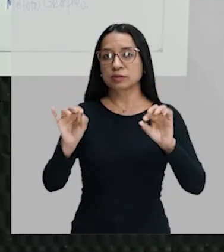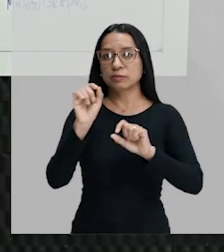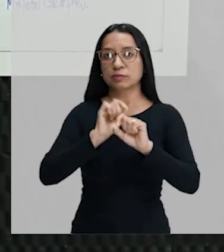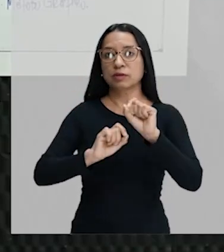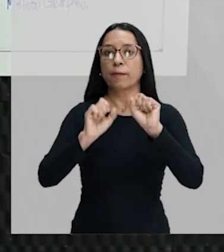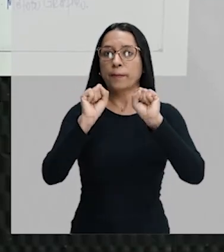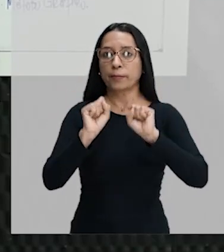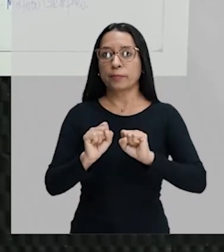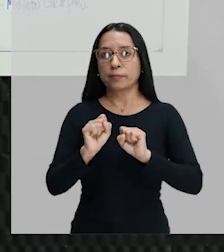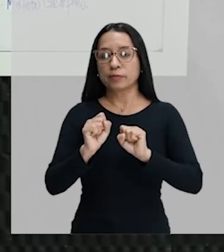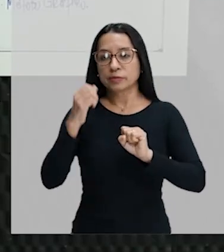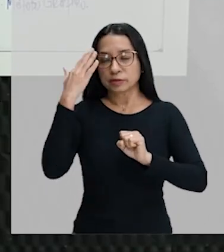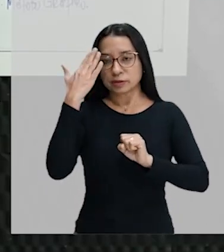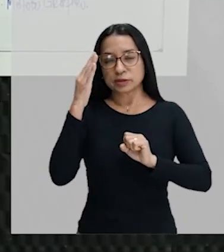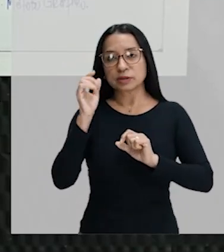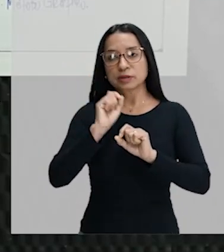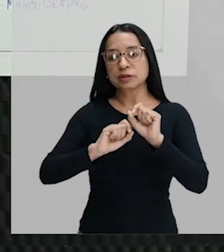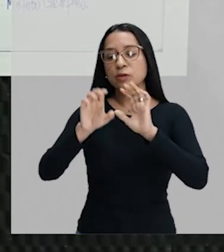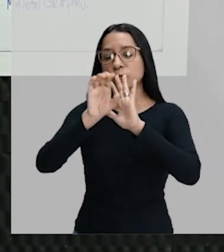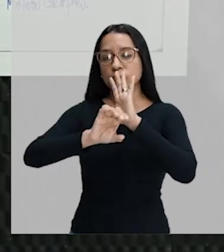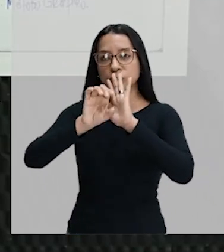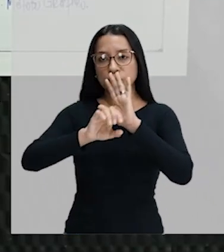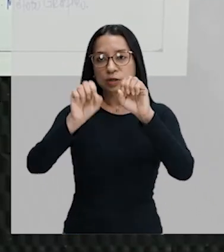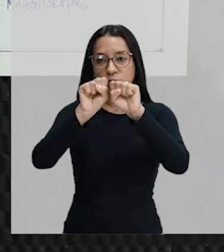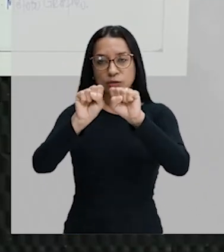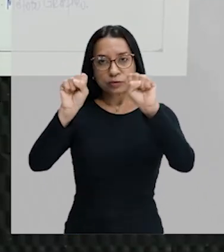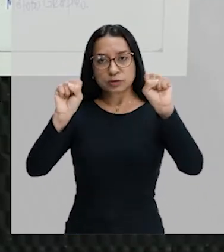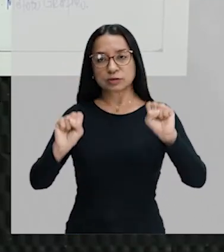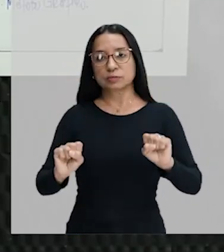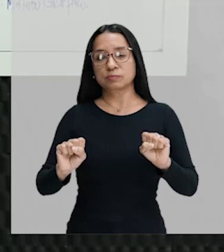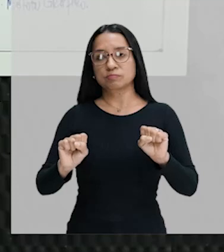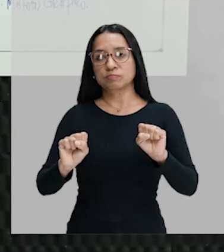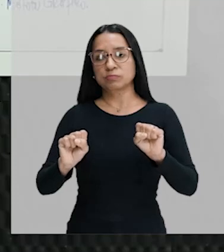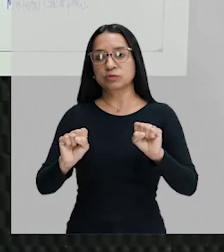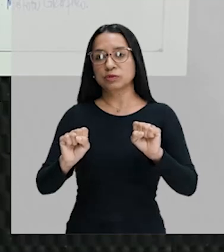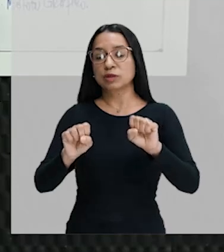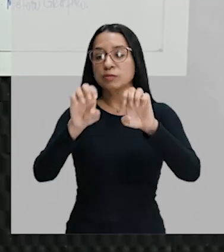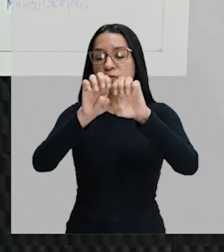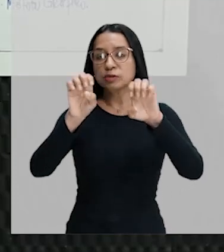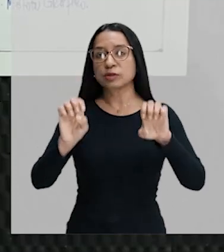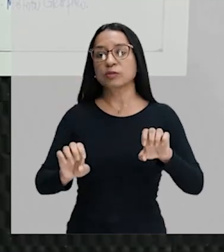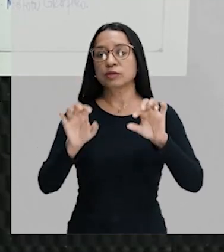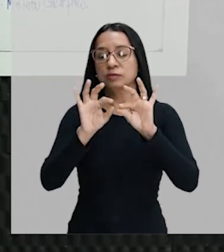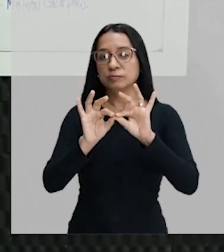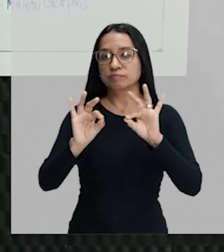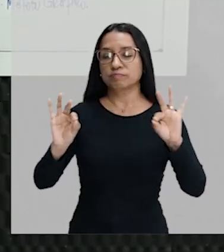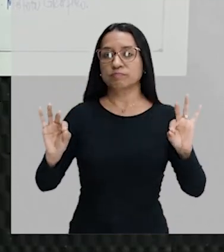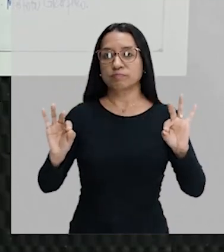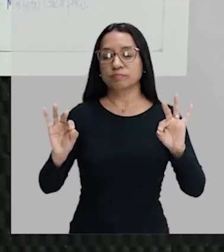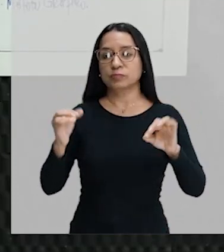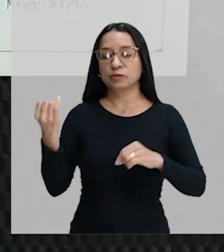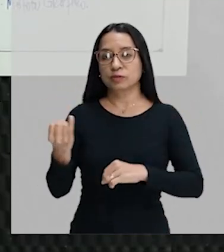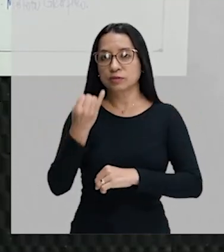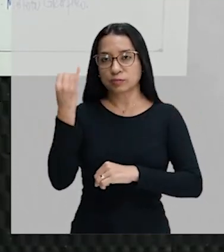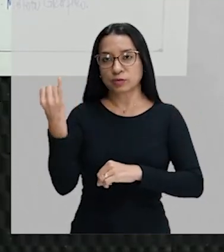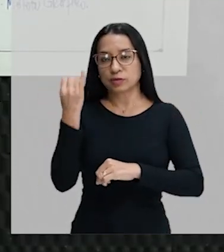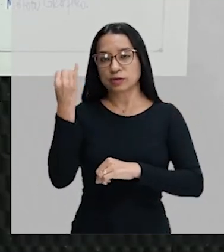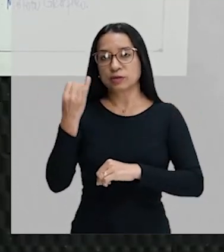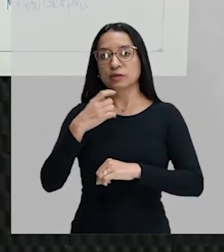você possa compreender o conceito de sistema de equações lineares. Tá? Que é importante você ter